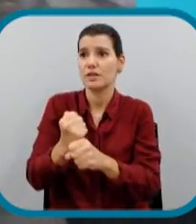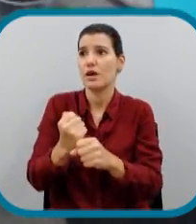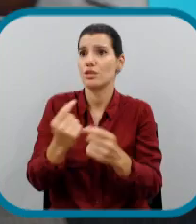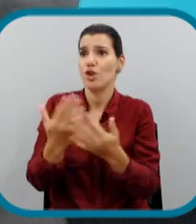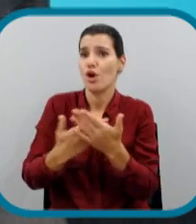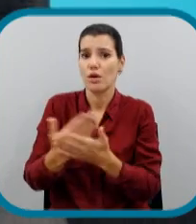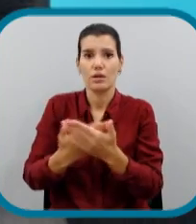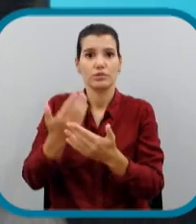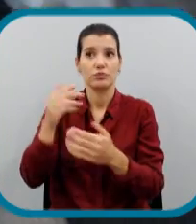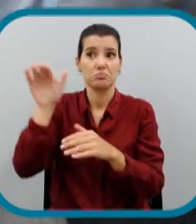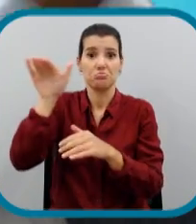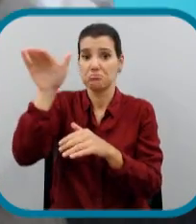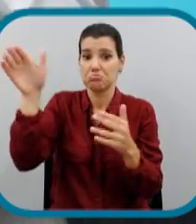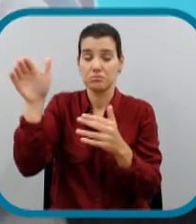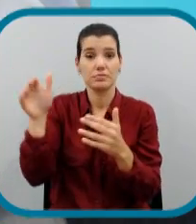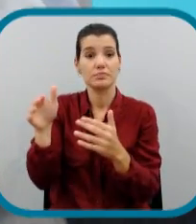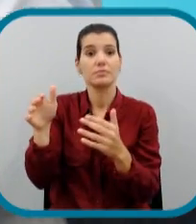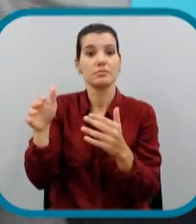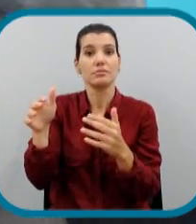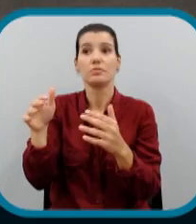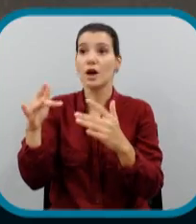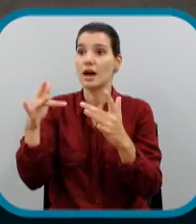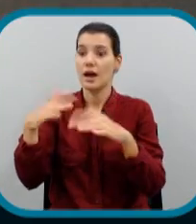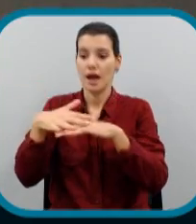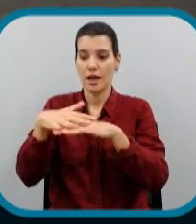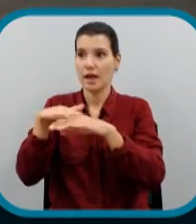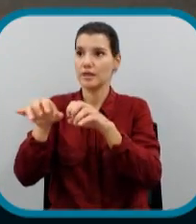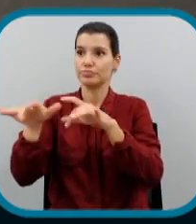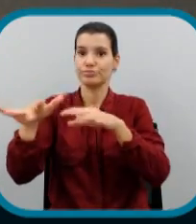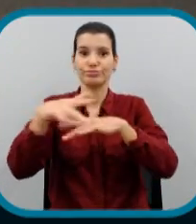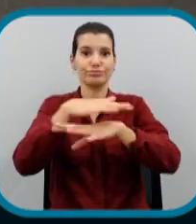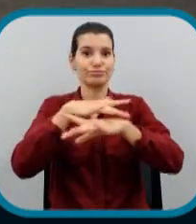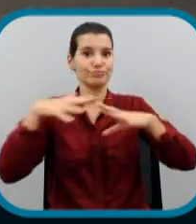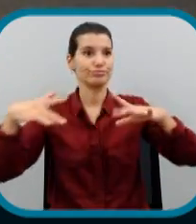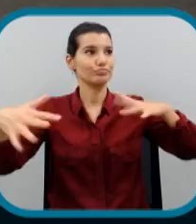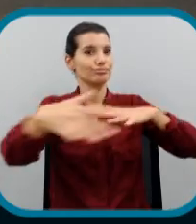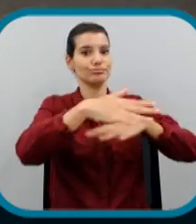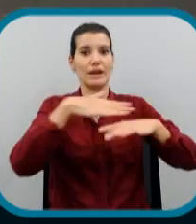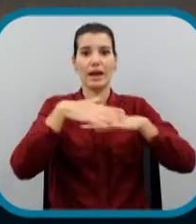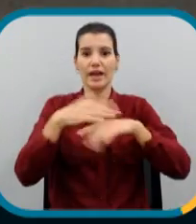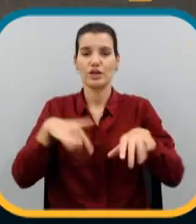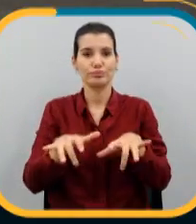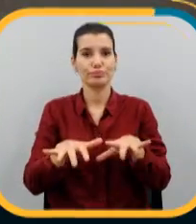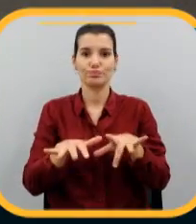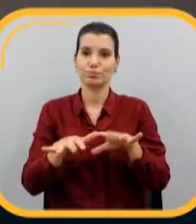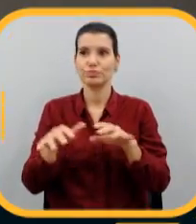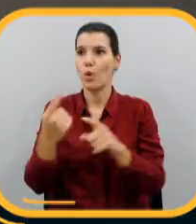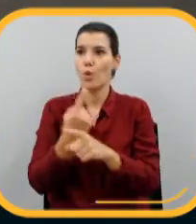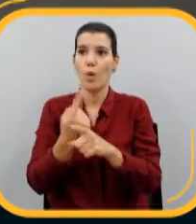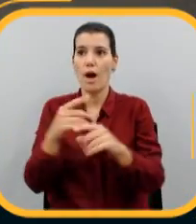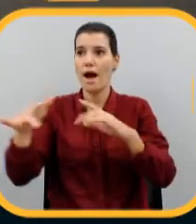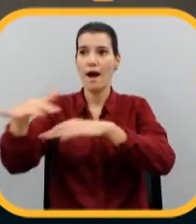atividade, processos de negócio que estão a correr algures e que ligam N entidades e nós a navegarmos através disso tudo.